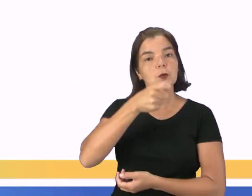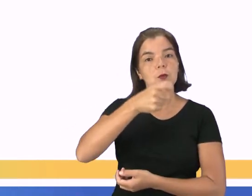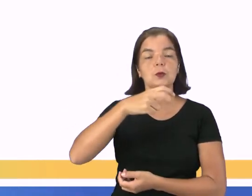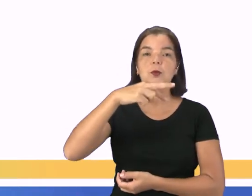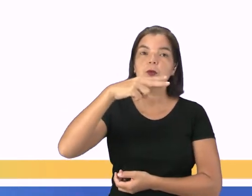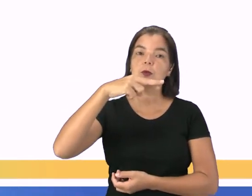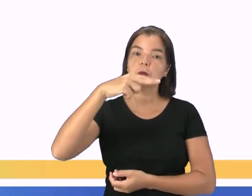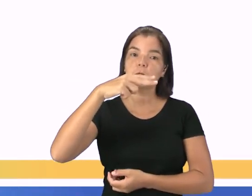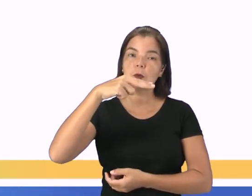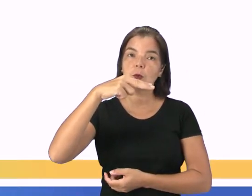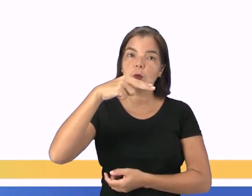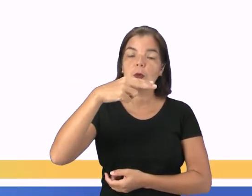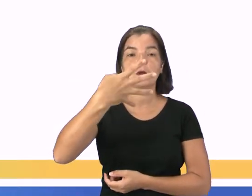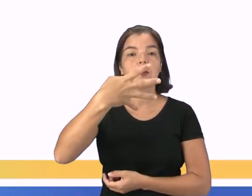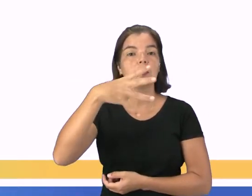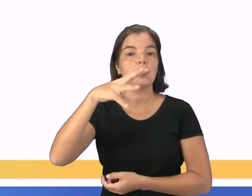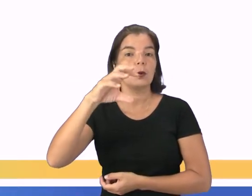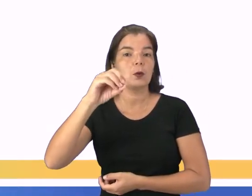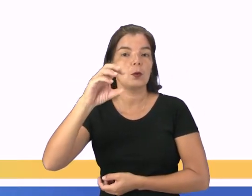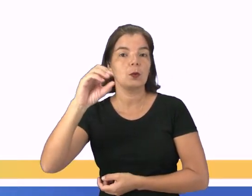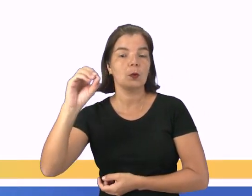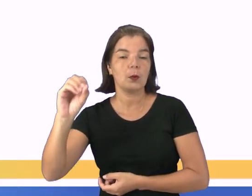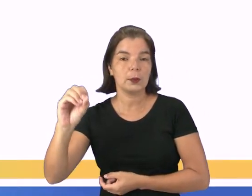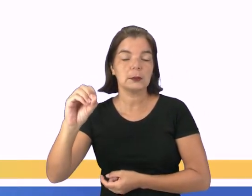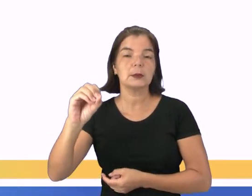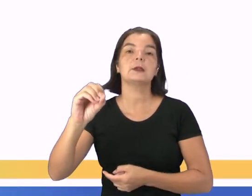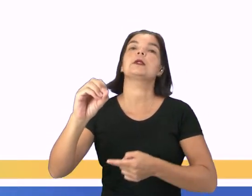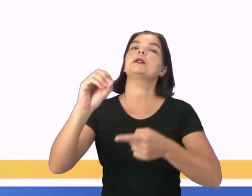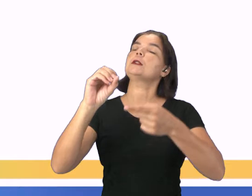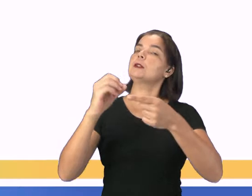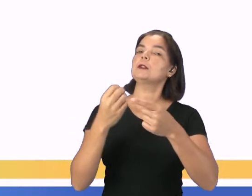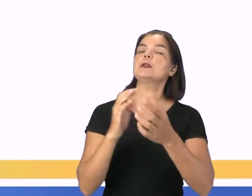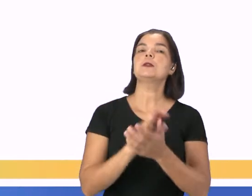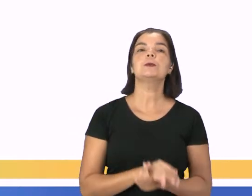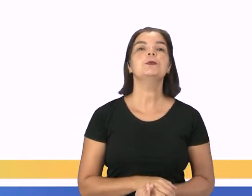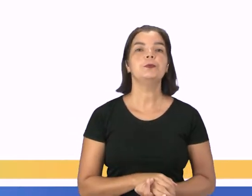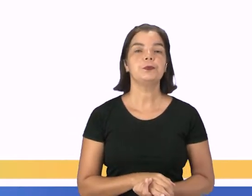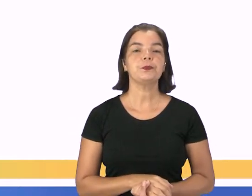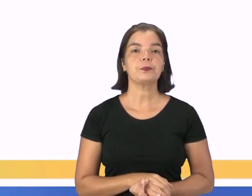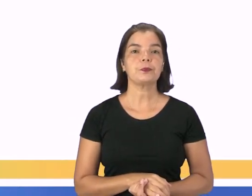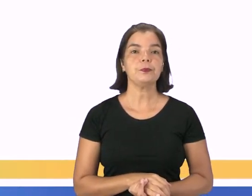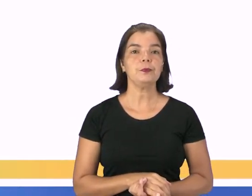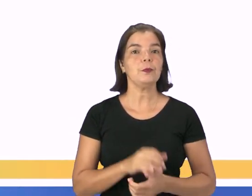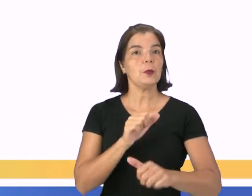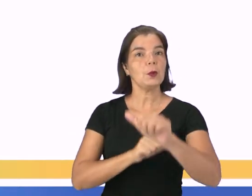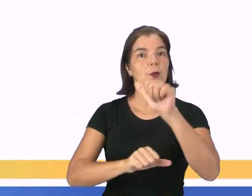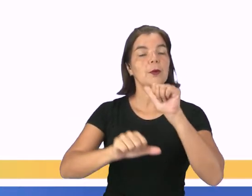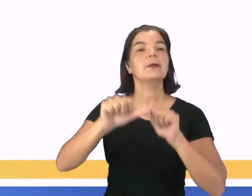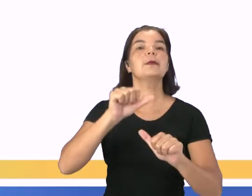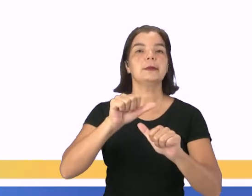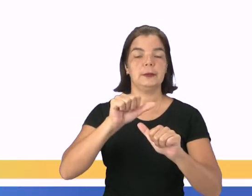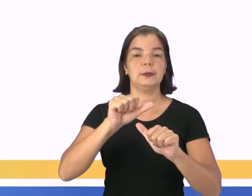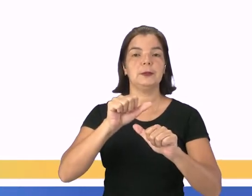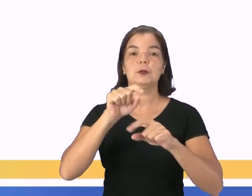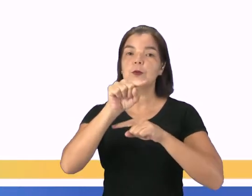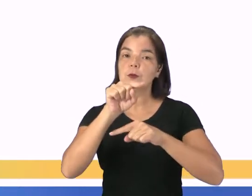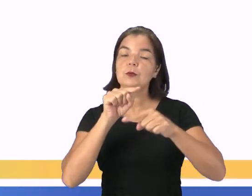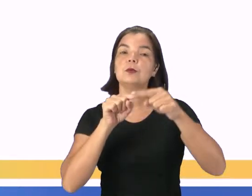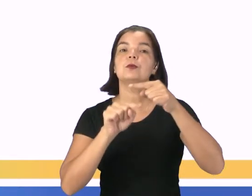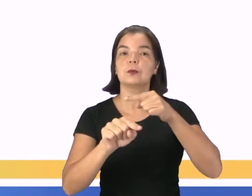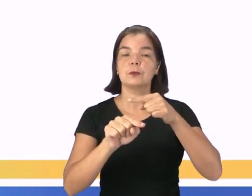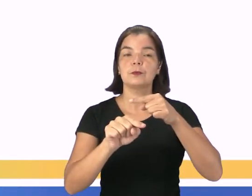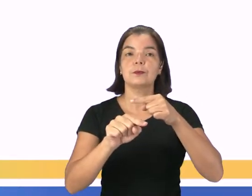está multiplicando o x vai passar para o outro lado da igualdade aí com a operação inversa, né, que é a operação de divisão. Então,